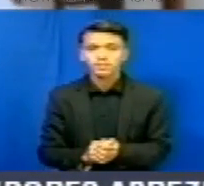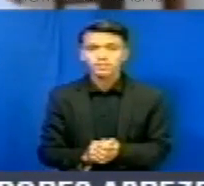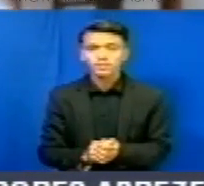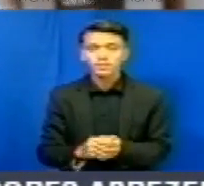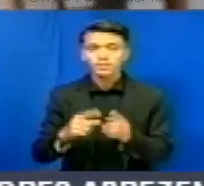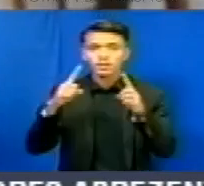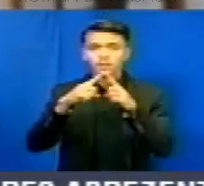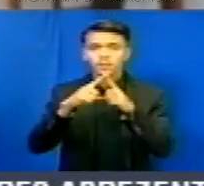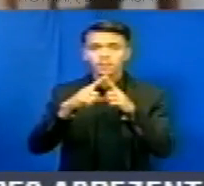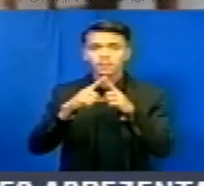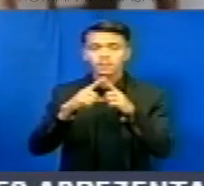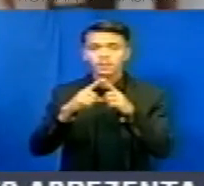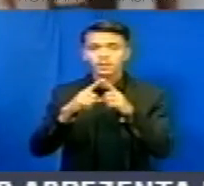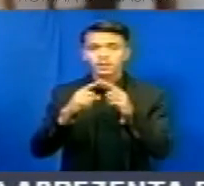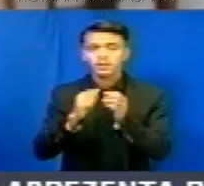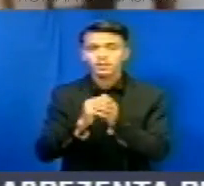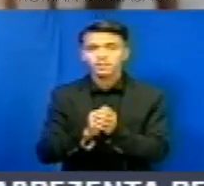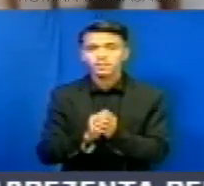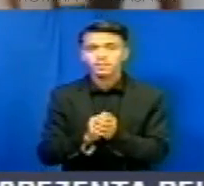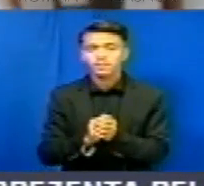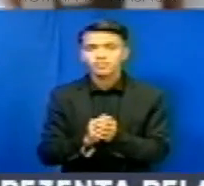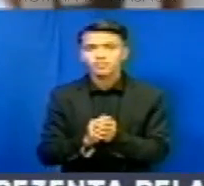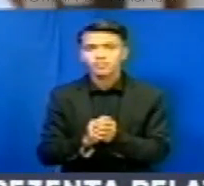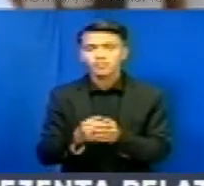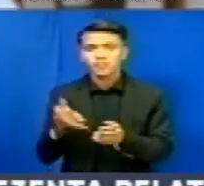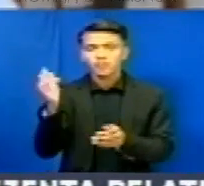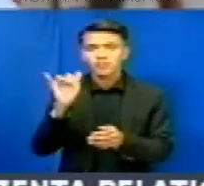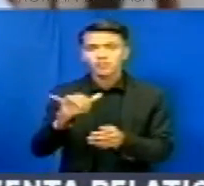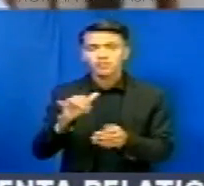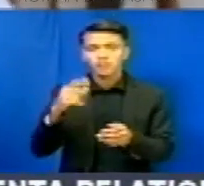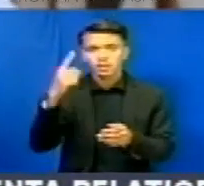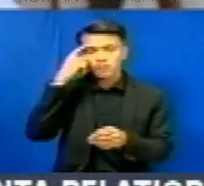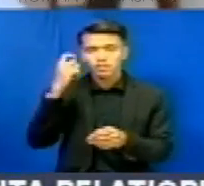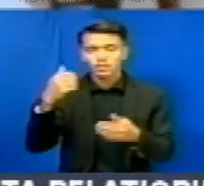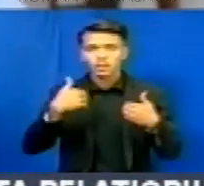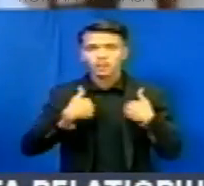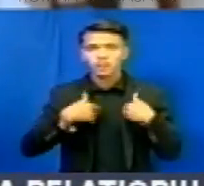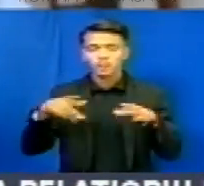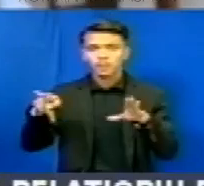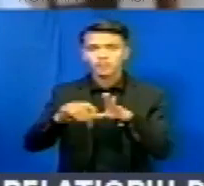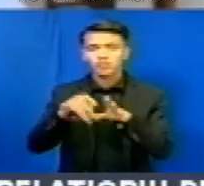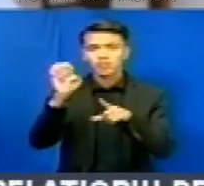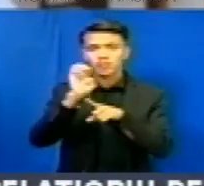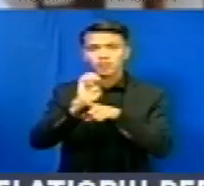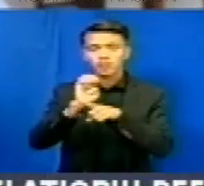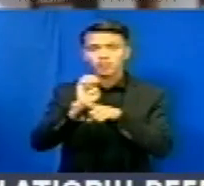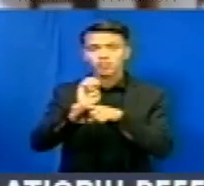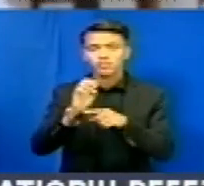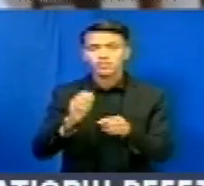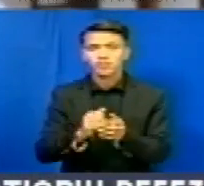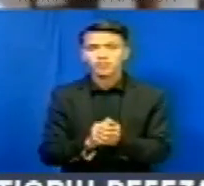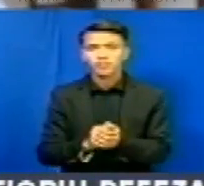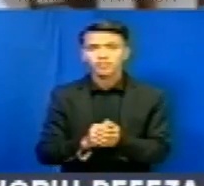a todos. Por mostrar está em vida, selo, também a participação econômica e o empreendedor, para a